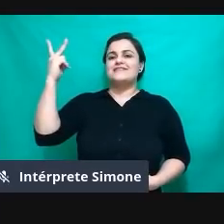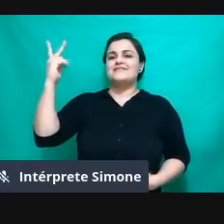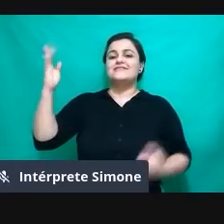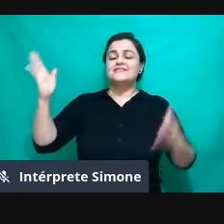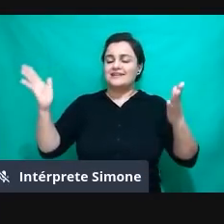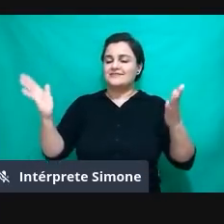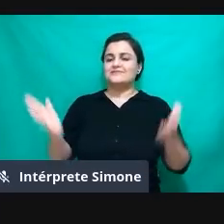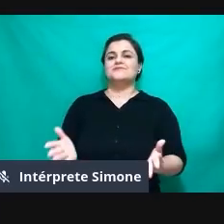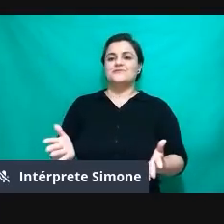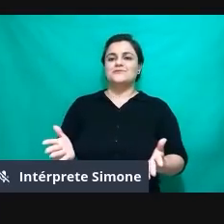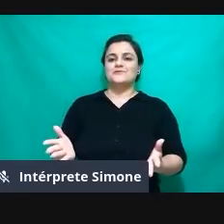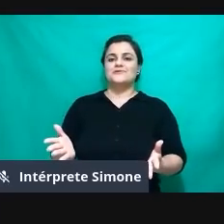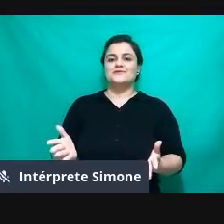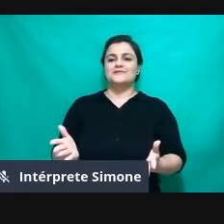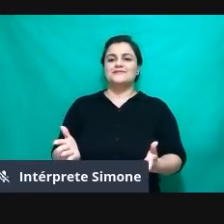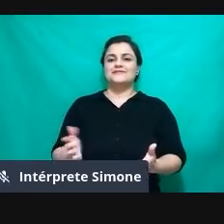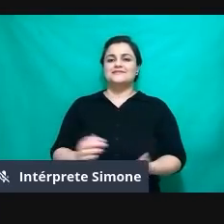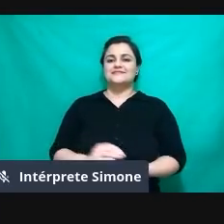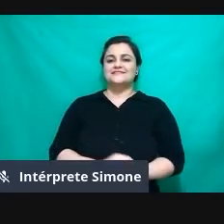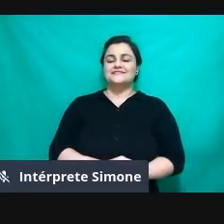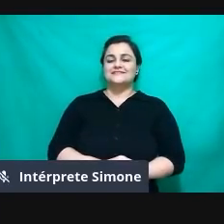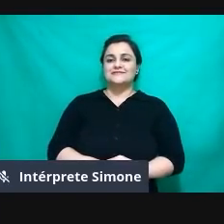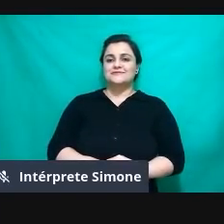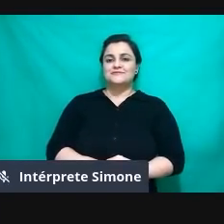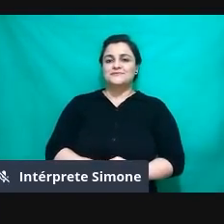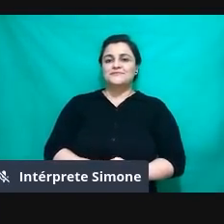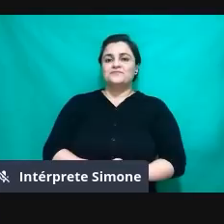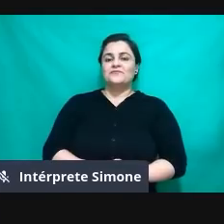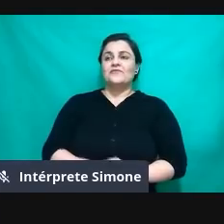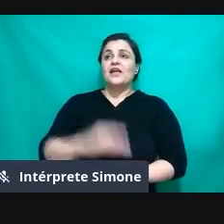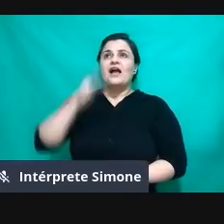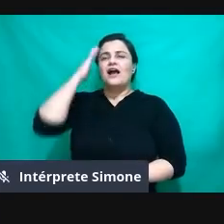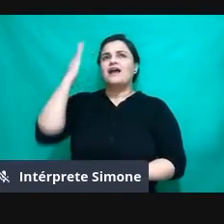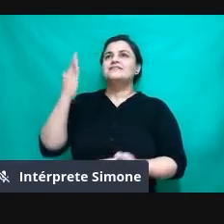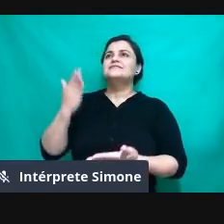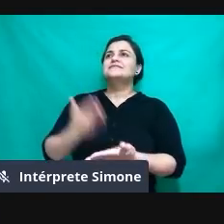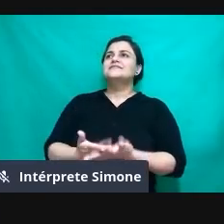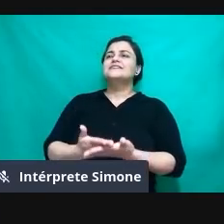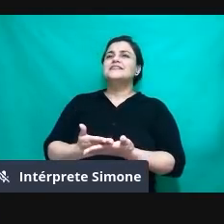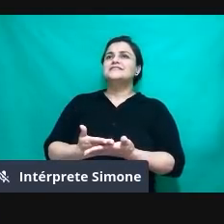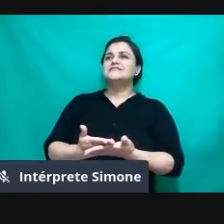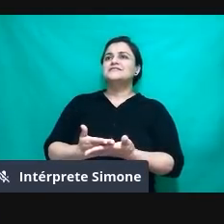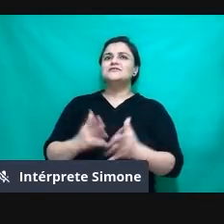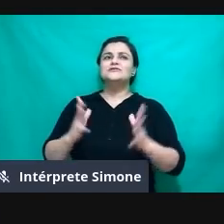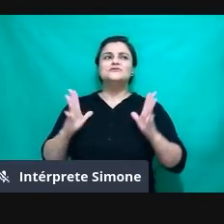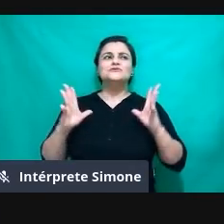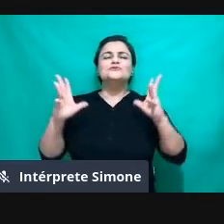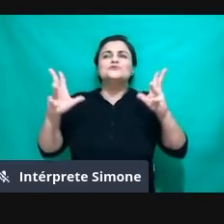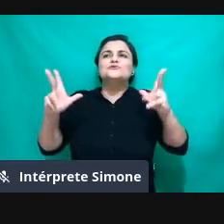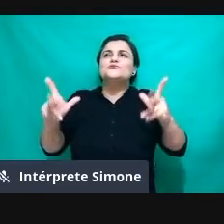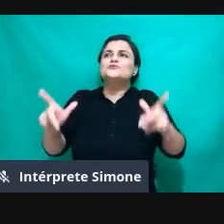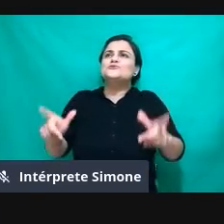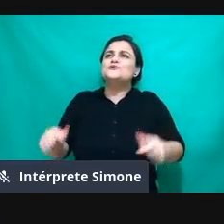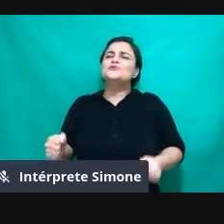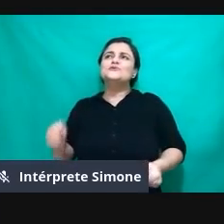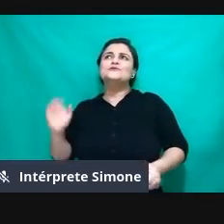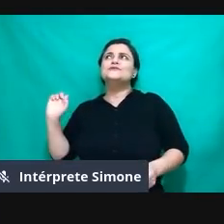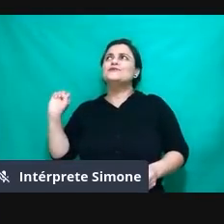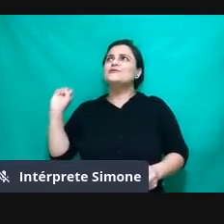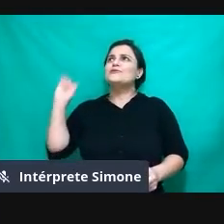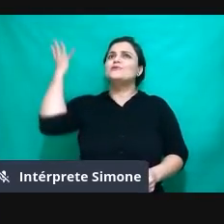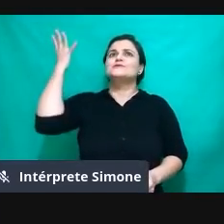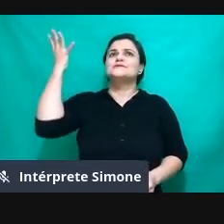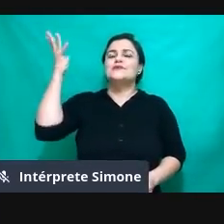momento a qual nós estamos vivendo, né? Eu acredito que com tudo isso que está acontecendo, o professor ele